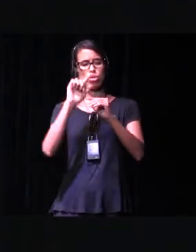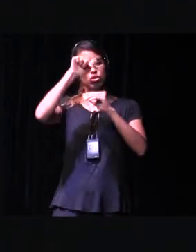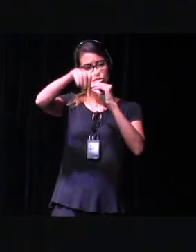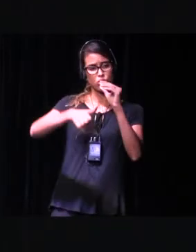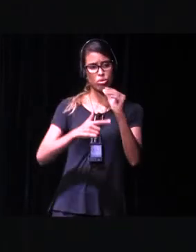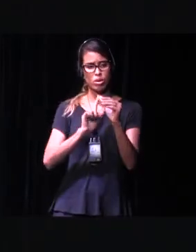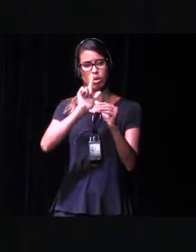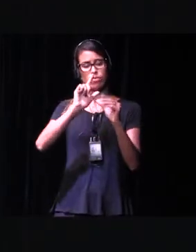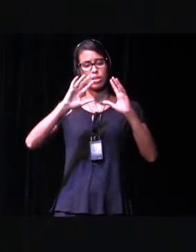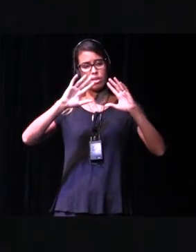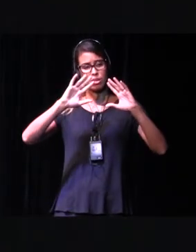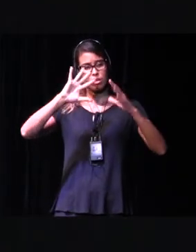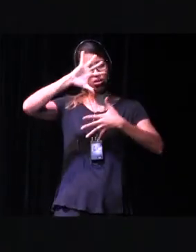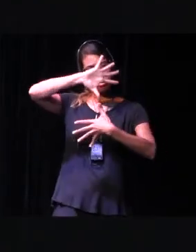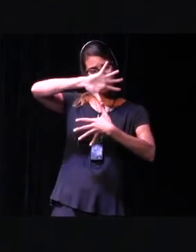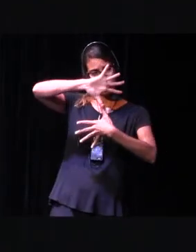que pudesse dizer,